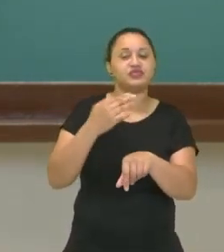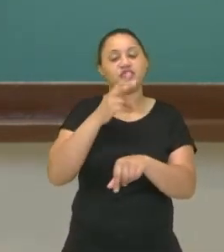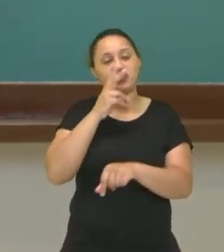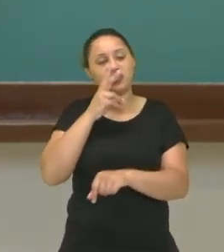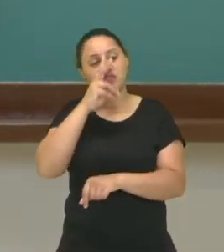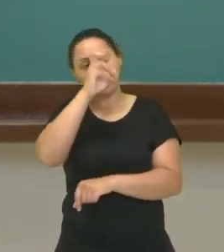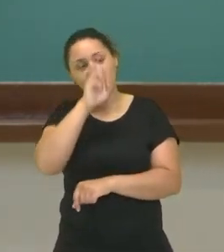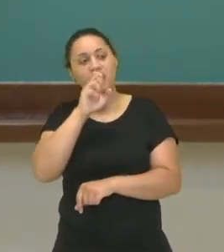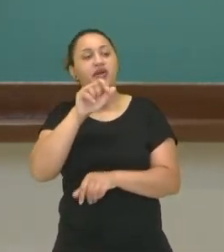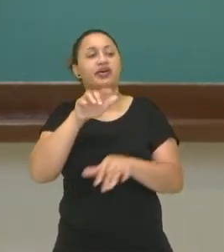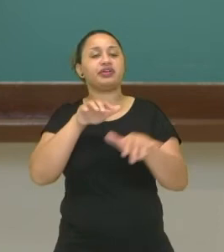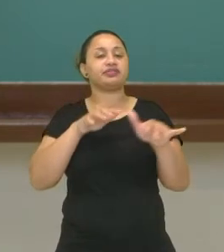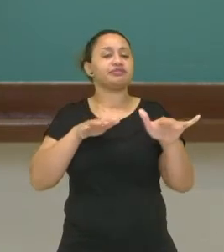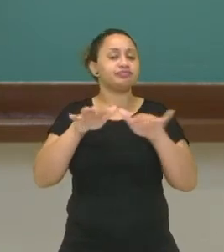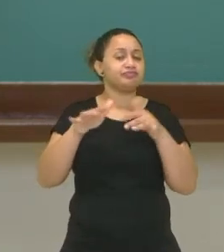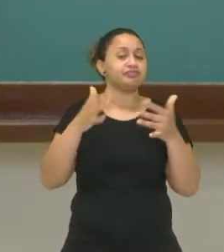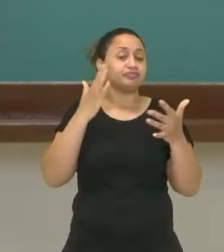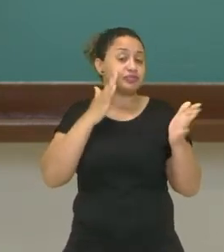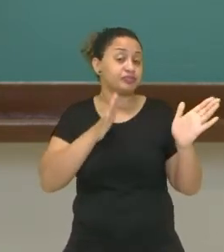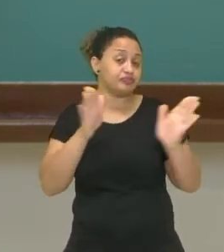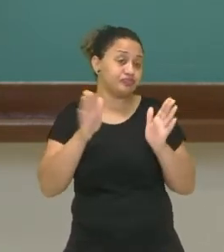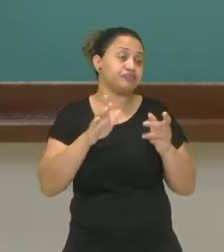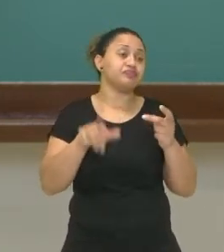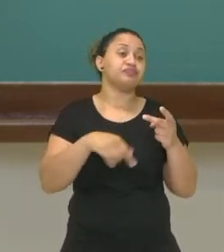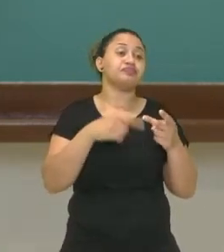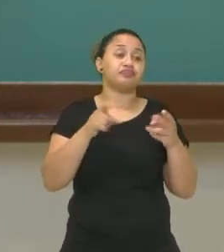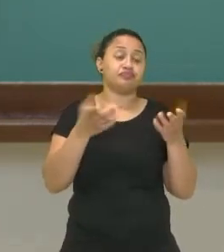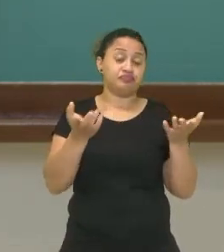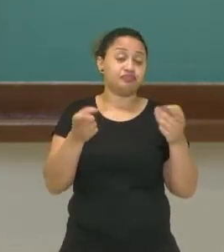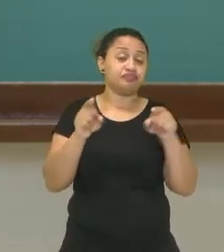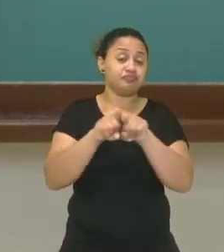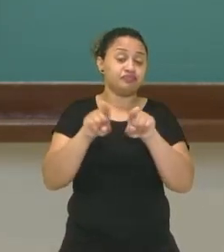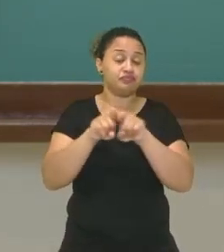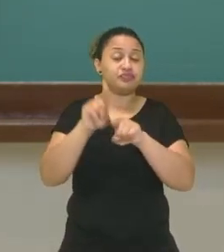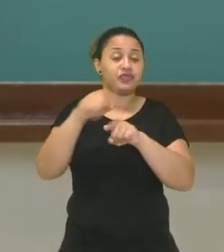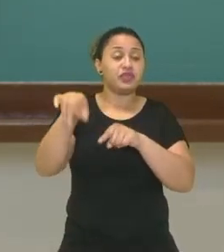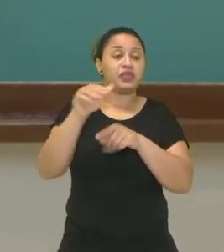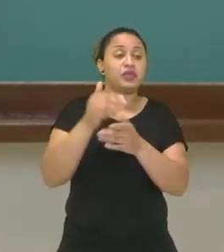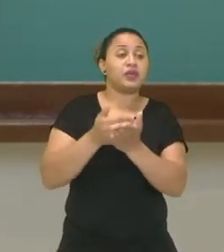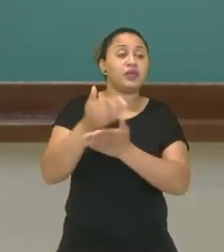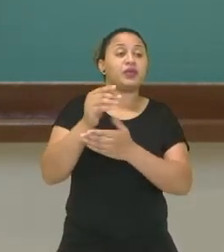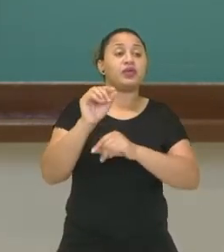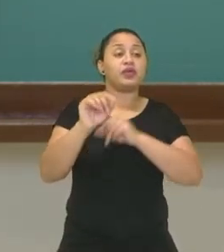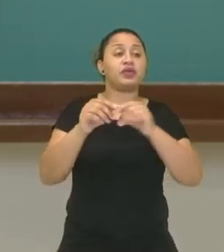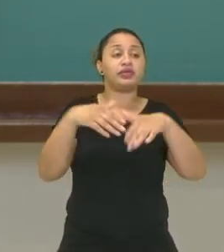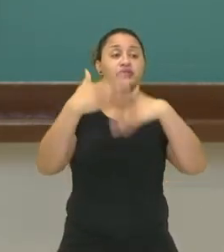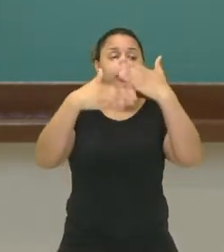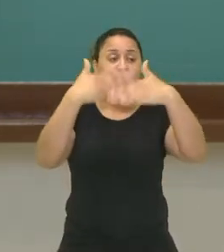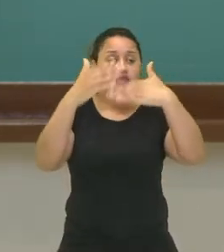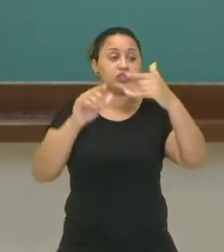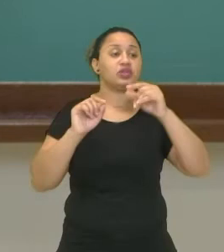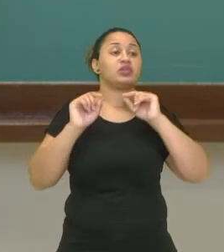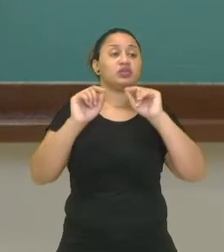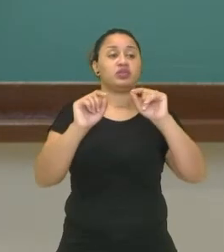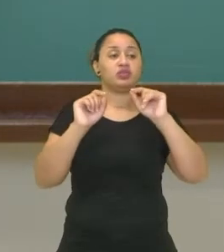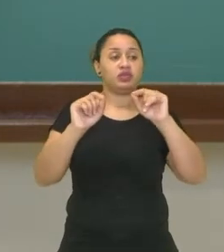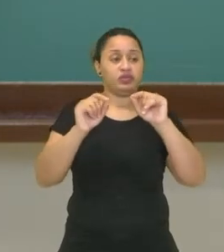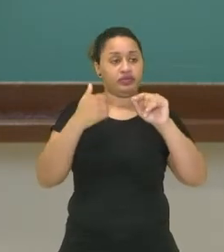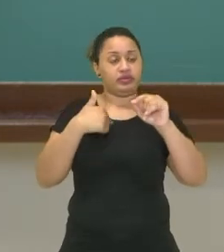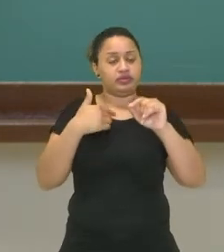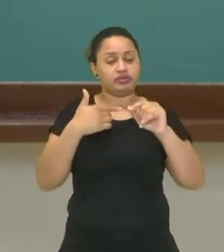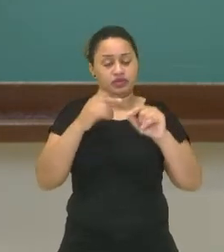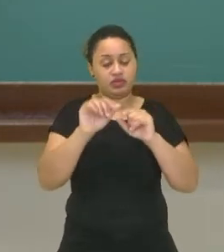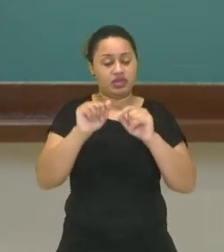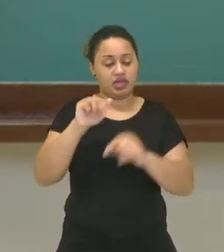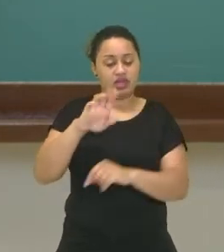força, coordenação, e foram eles os precursores do desenvolvimento do